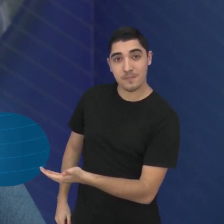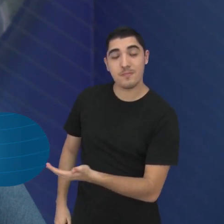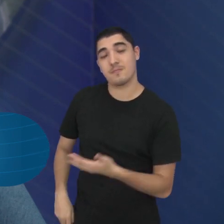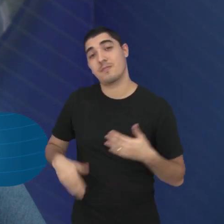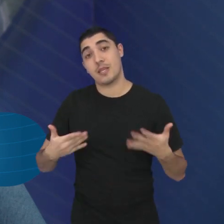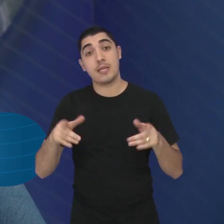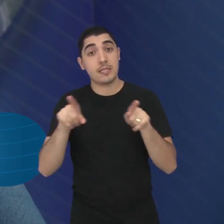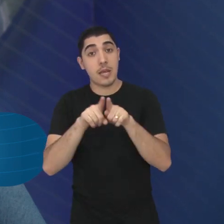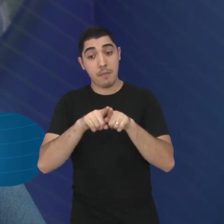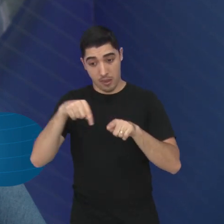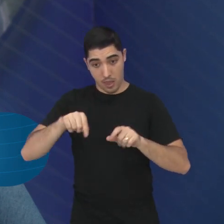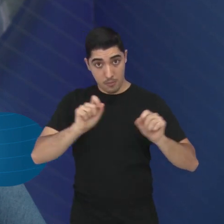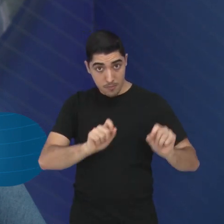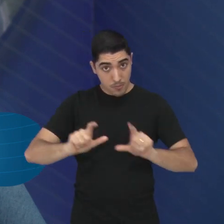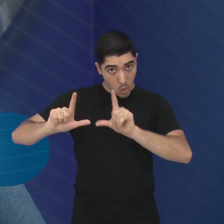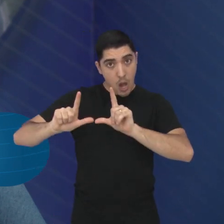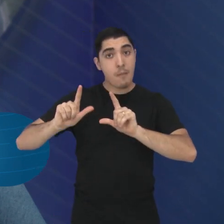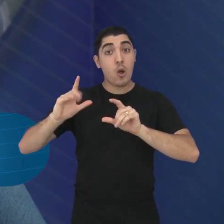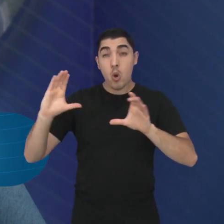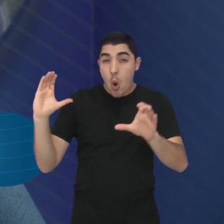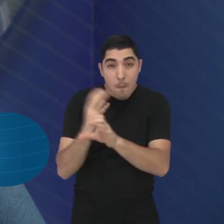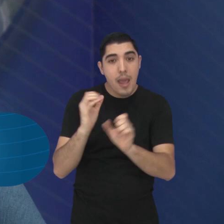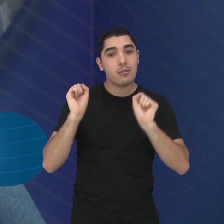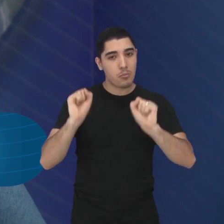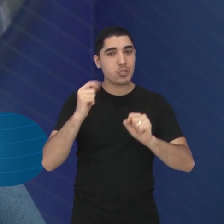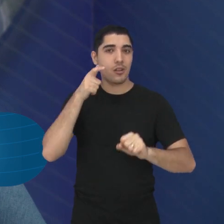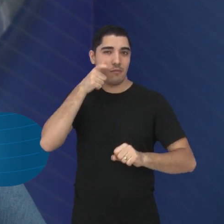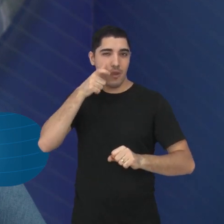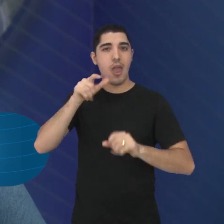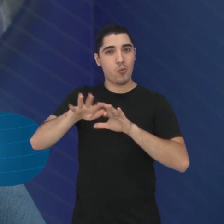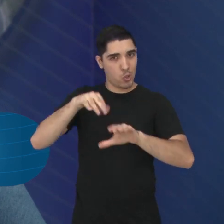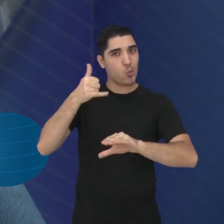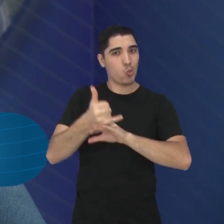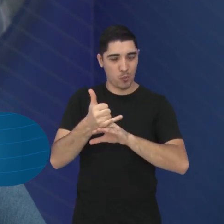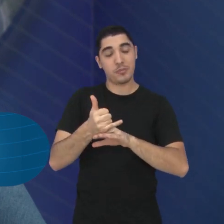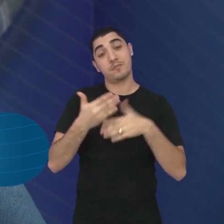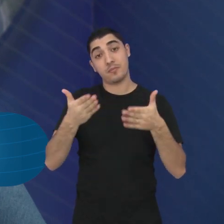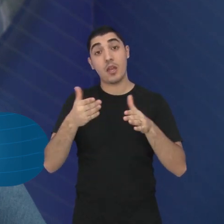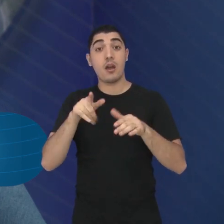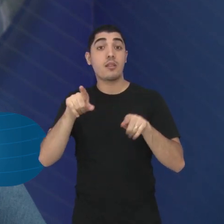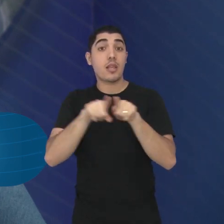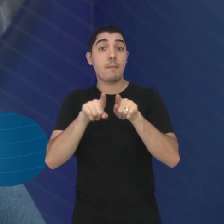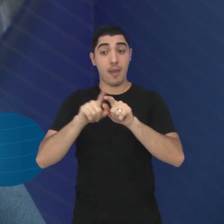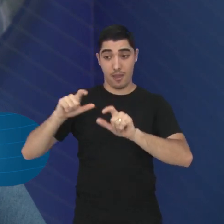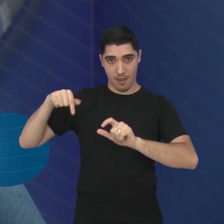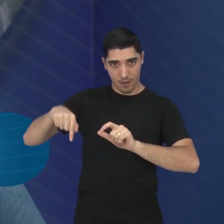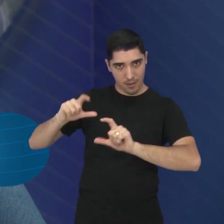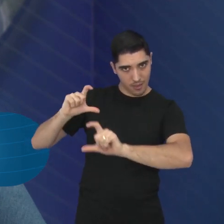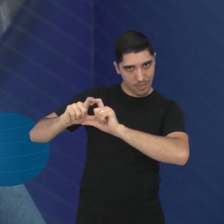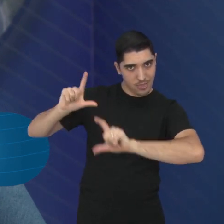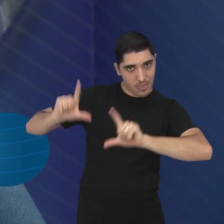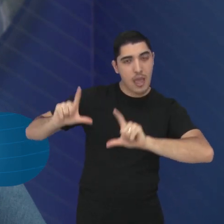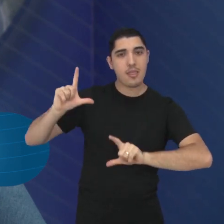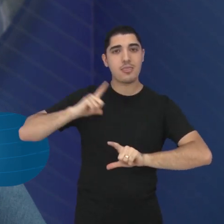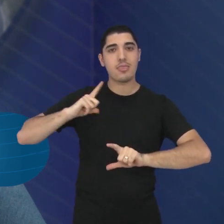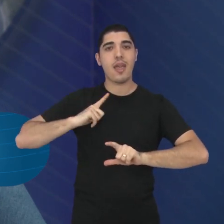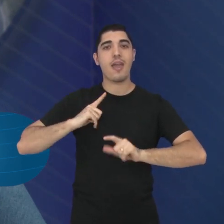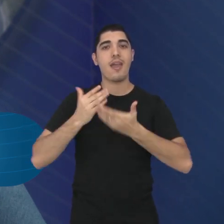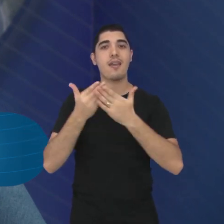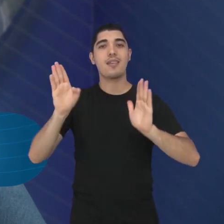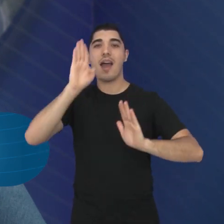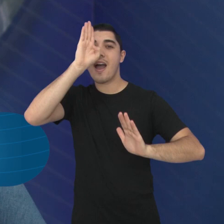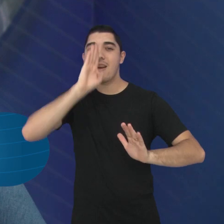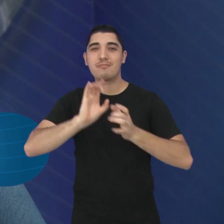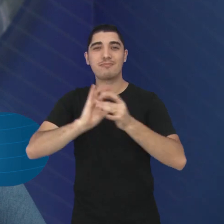youtube.com/câmara-sjc, inclusive este programa na íntegra, para quem pegou pela metade. A TV Câmara de São José dos Campos também está disponível no canal